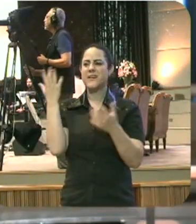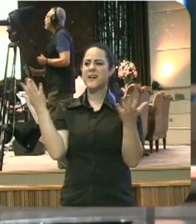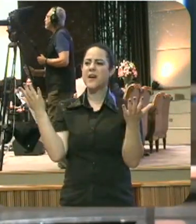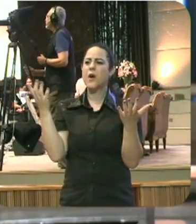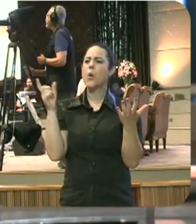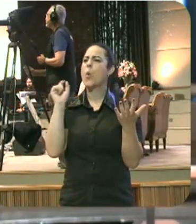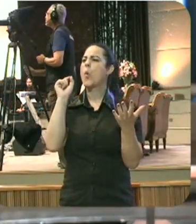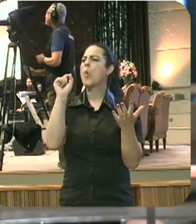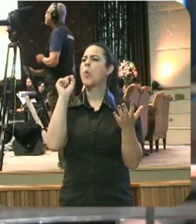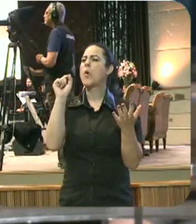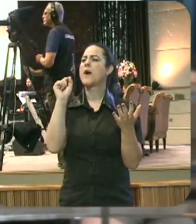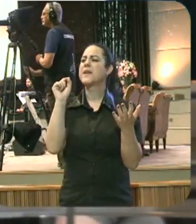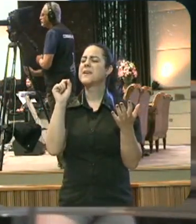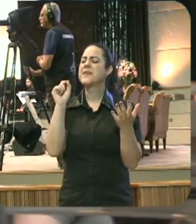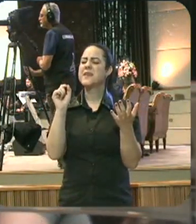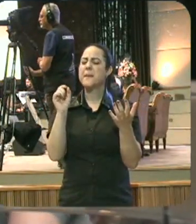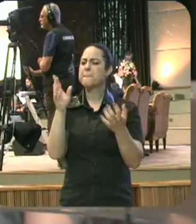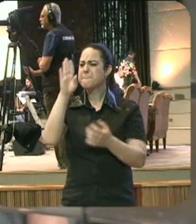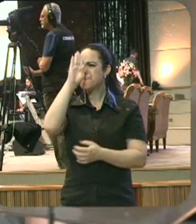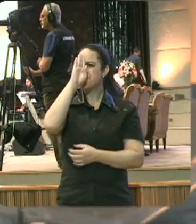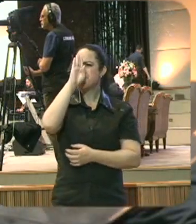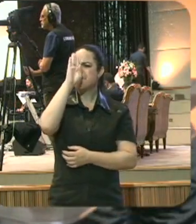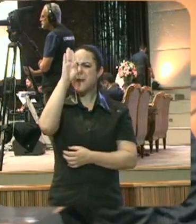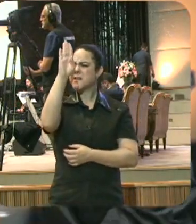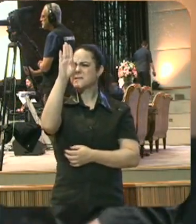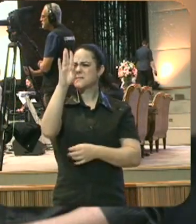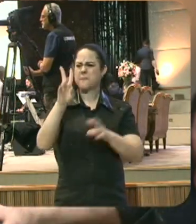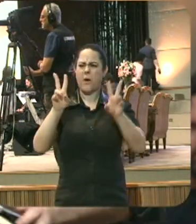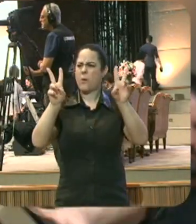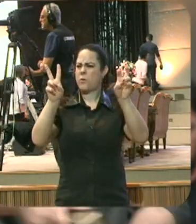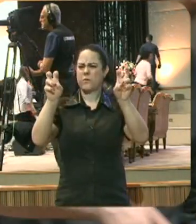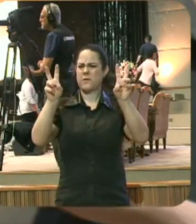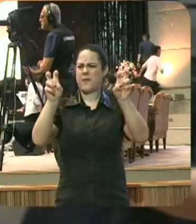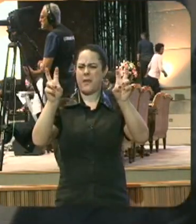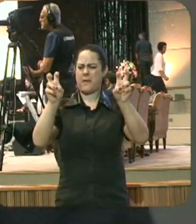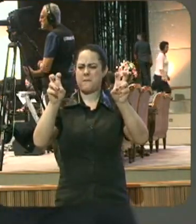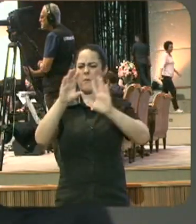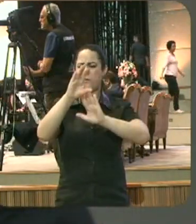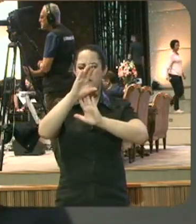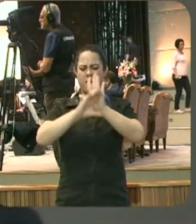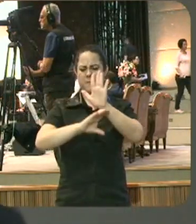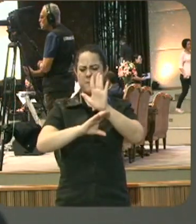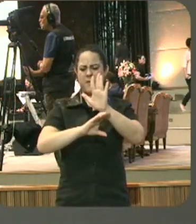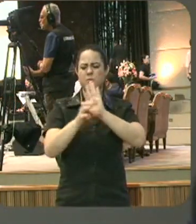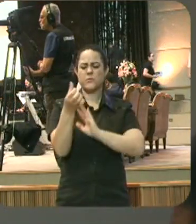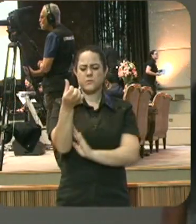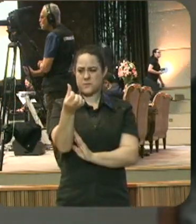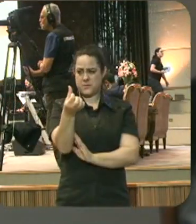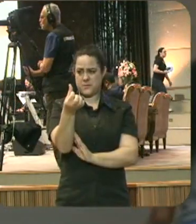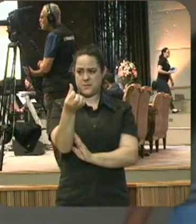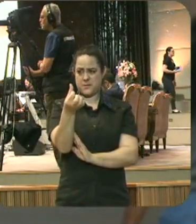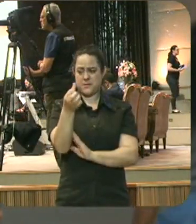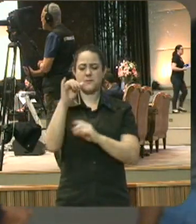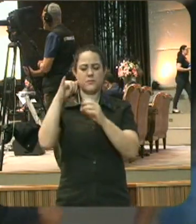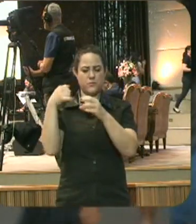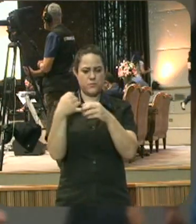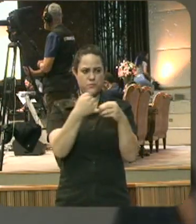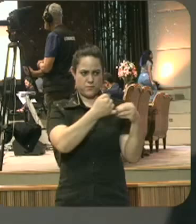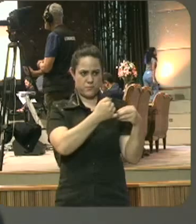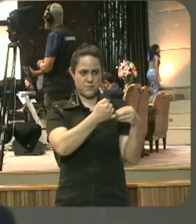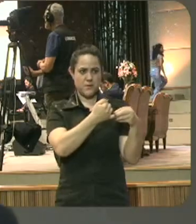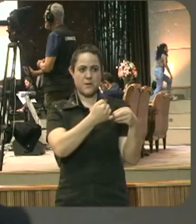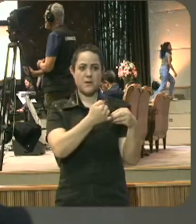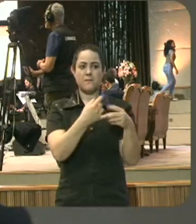a mensagem central que está aqui nesse capítulo do livro de Josué? Porque fala